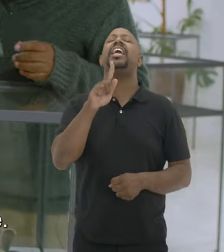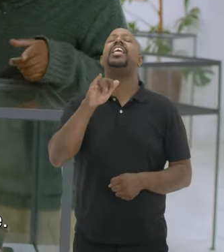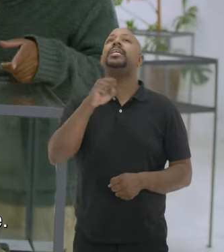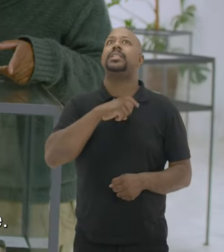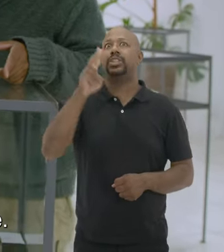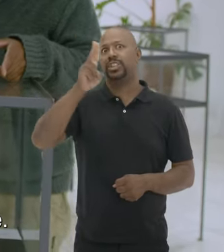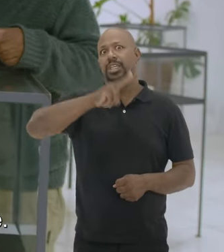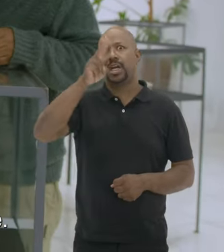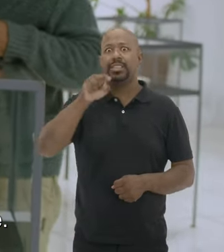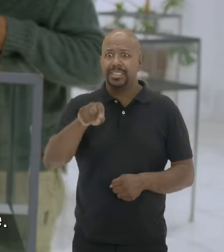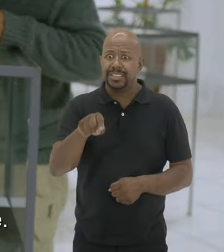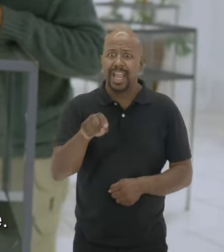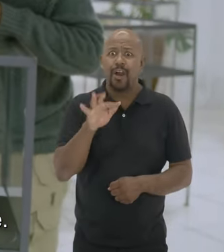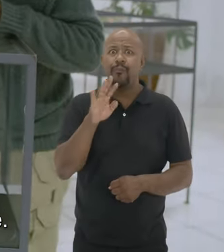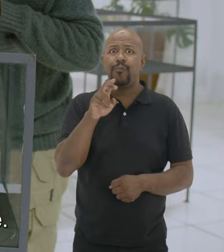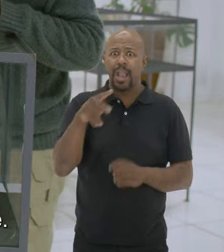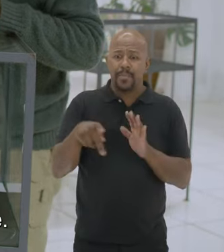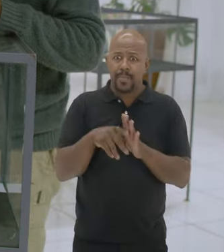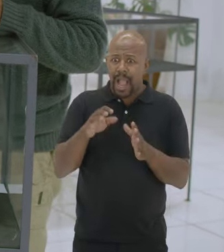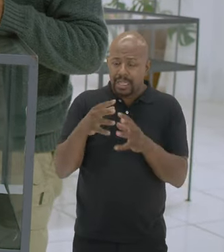e isso aqui eu